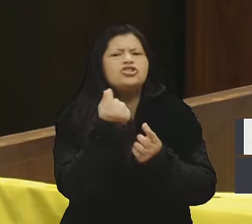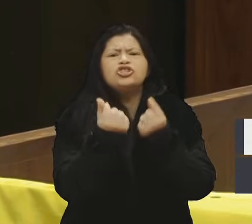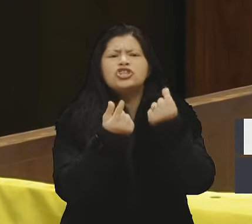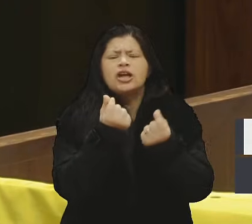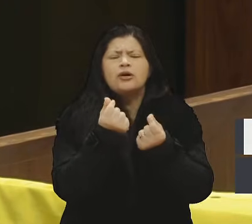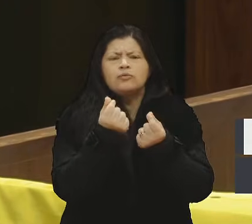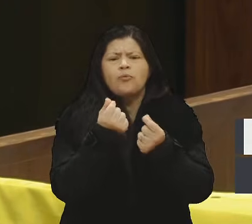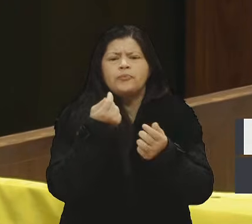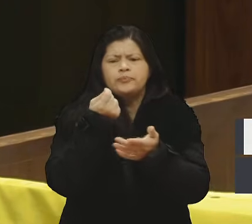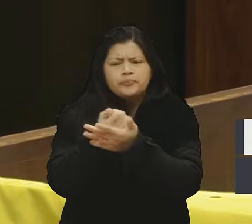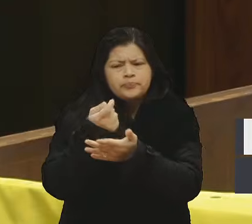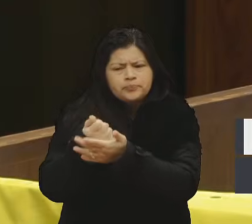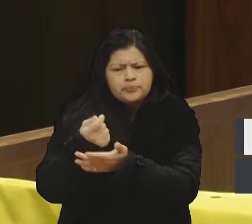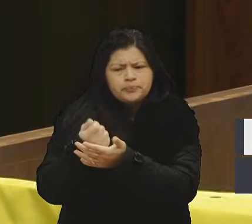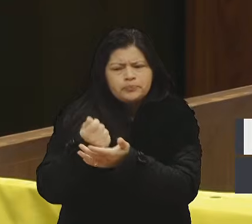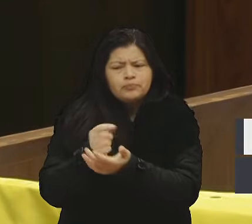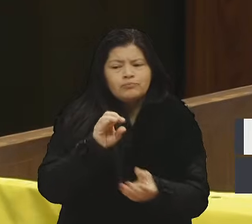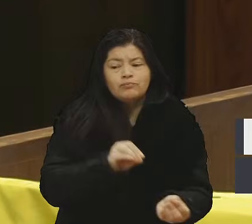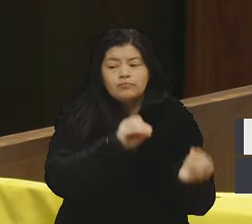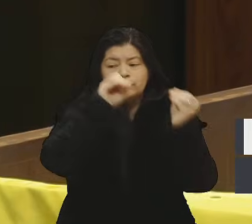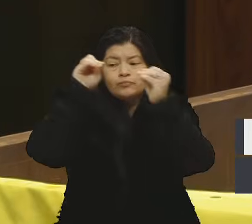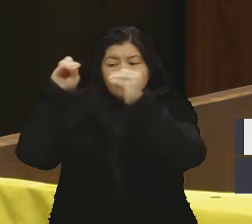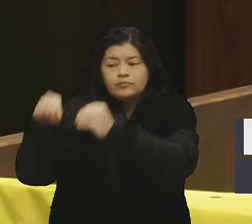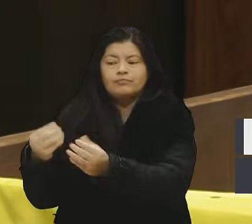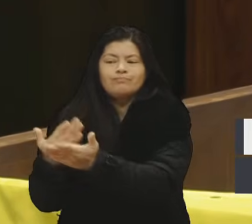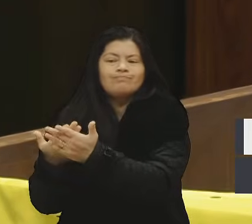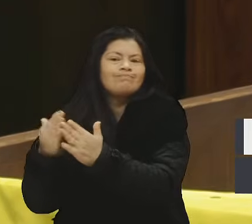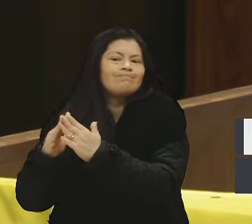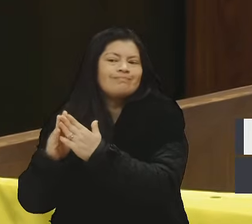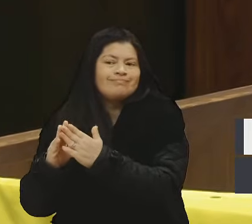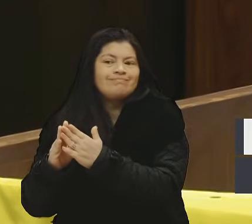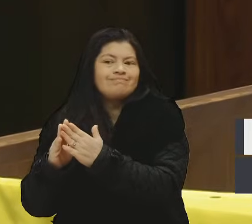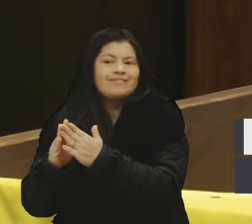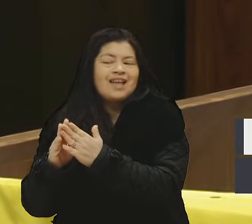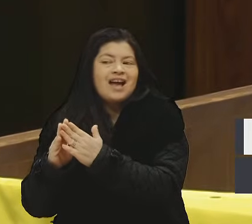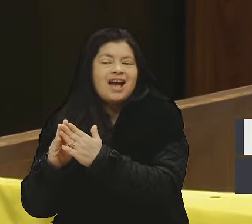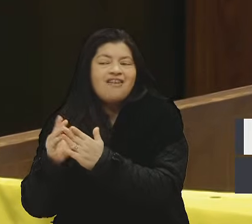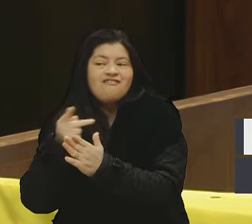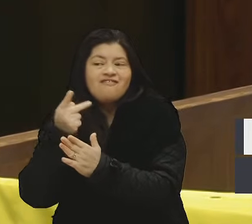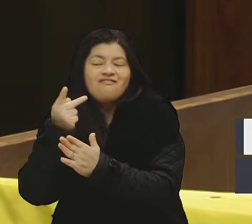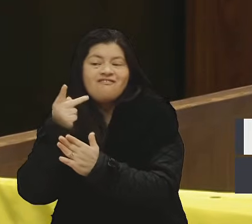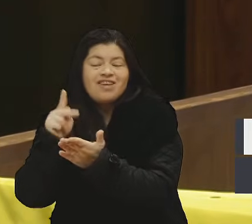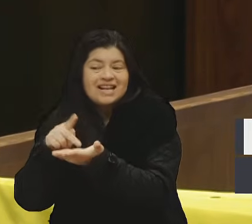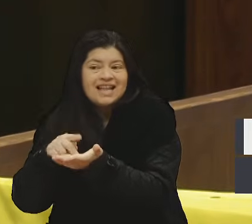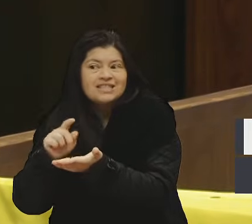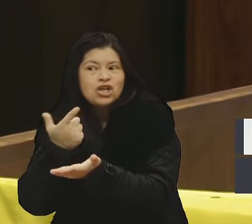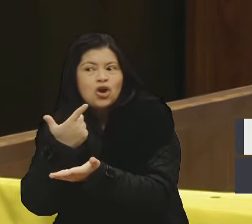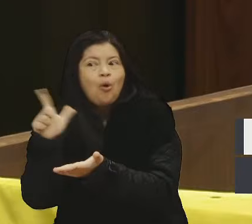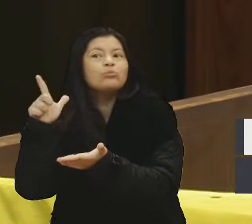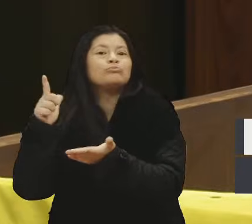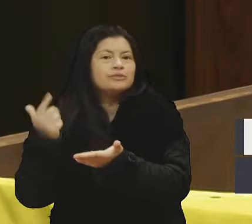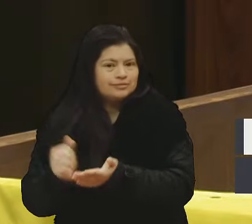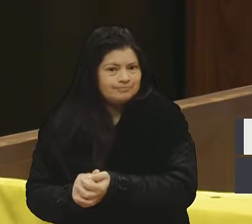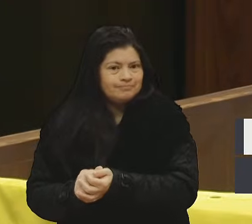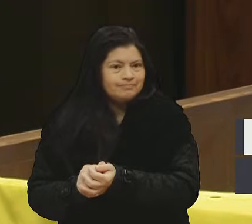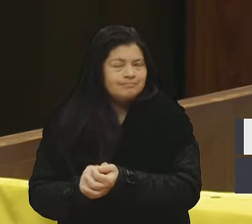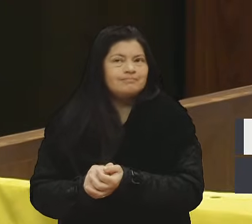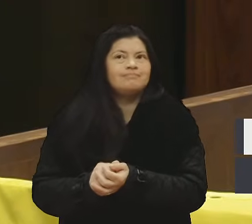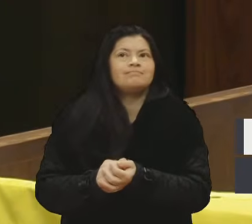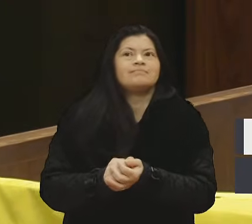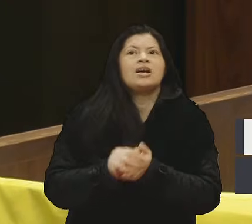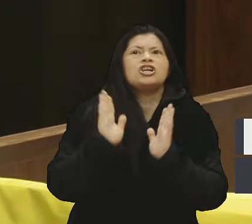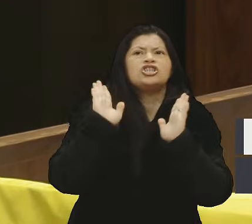investido diretamente nas escolas, a gente sabe que a realidade seria outra. Né, a gente está vendo aqui, eu fui estudante, né, aqui do Cristóvão, a gente tem